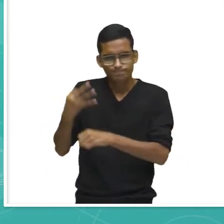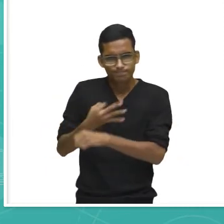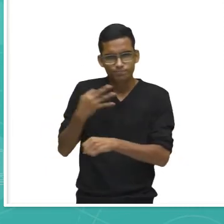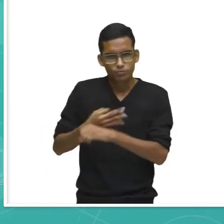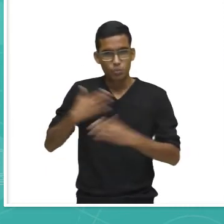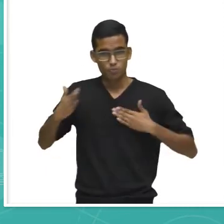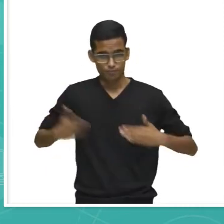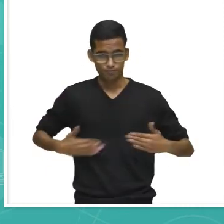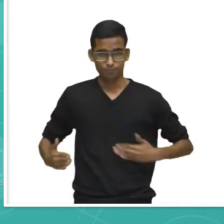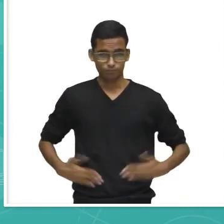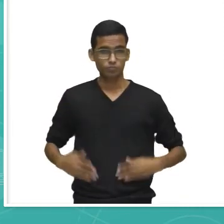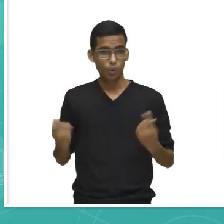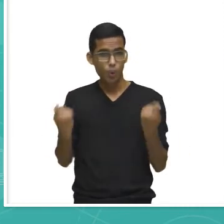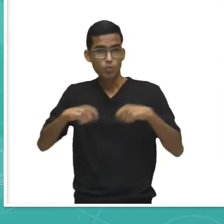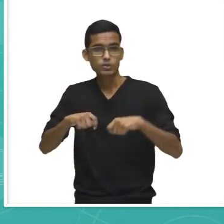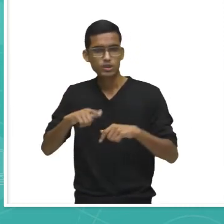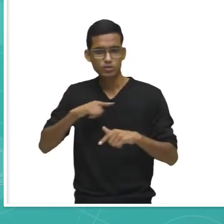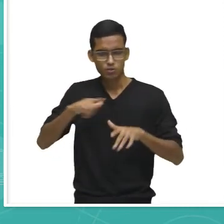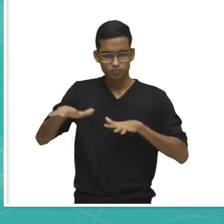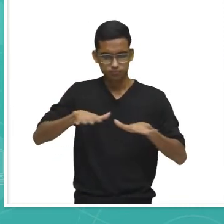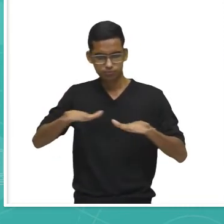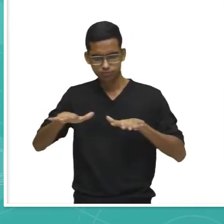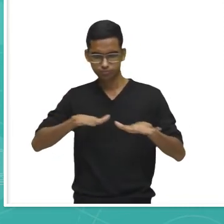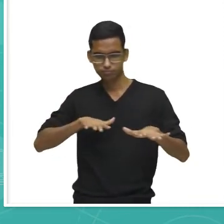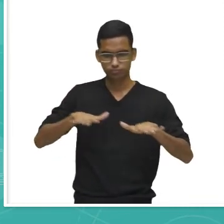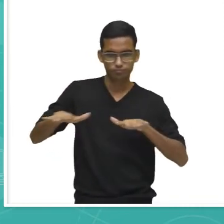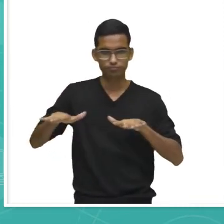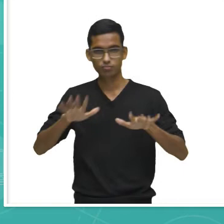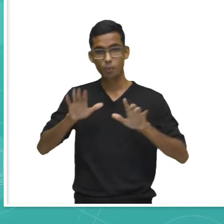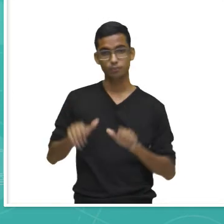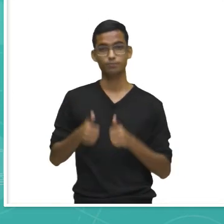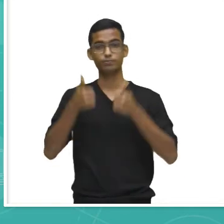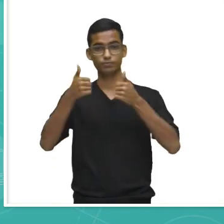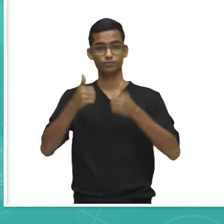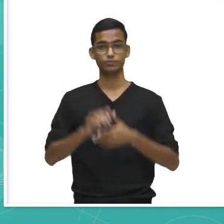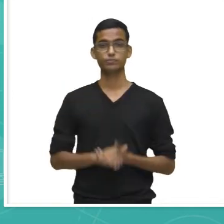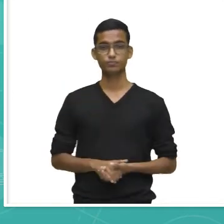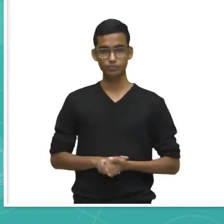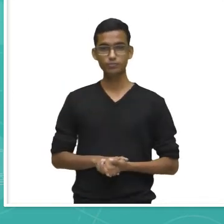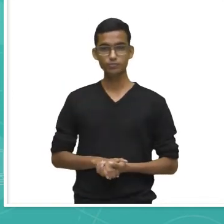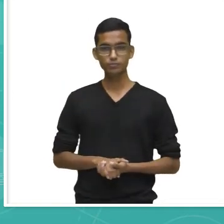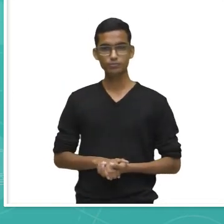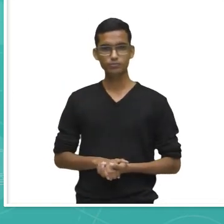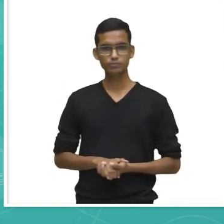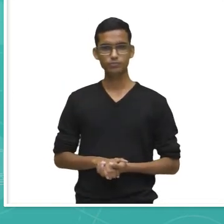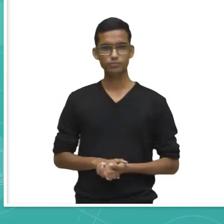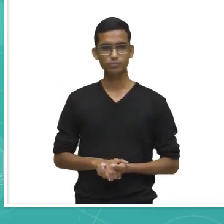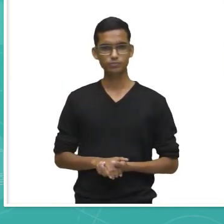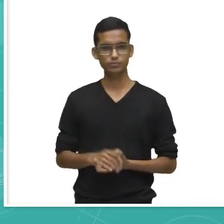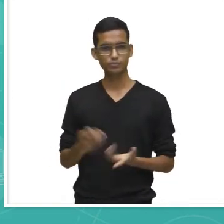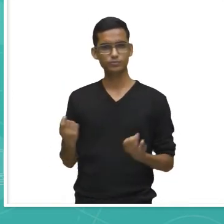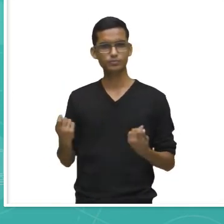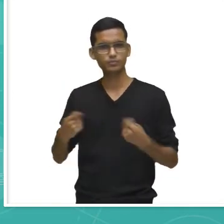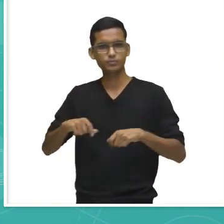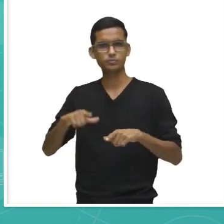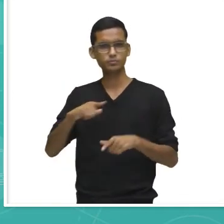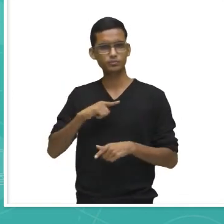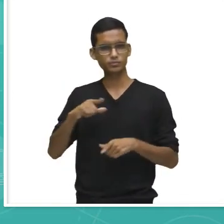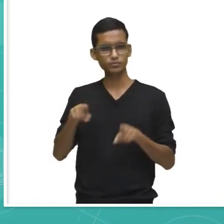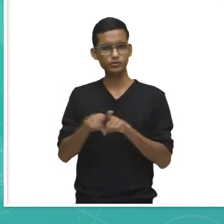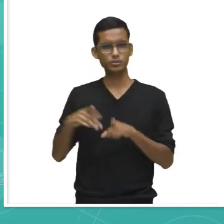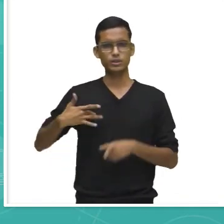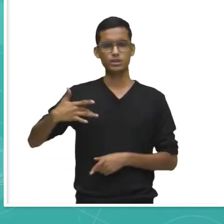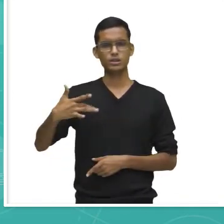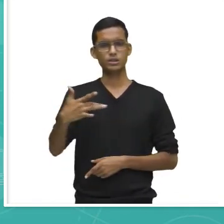maior mobilidade, tá, desse profissional. Nós também temos aí a promoção da disposição e do